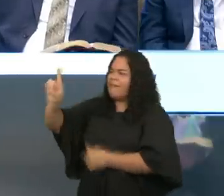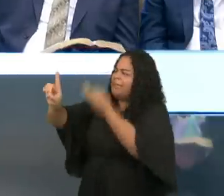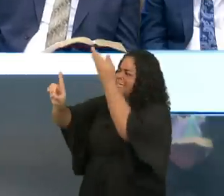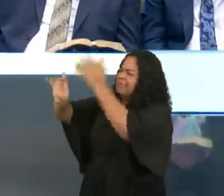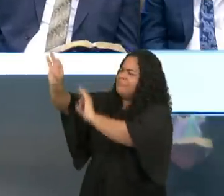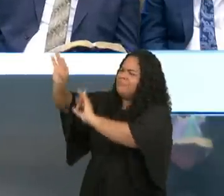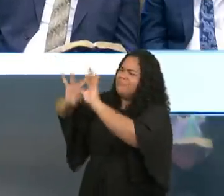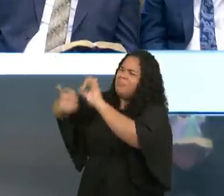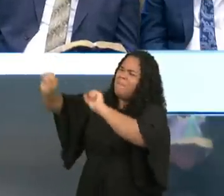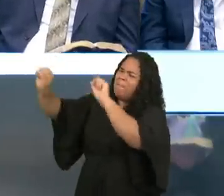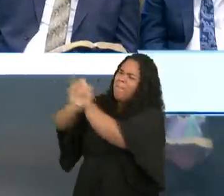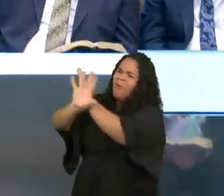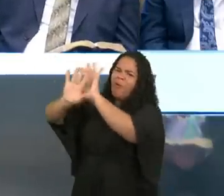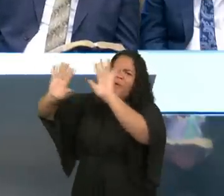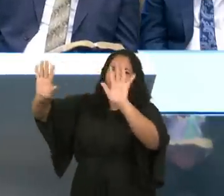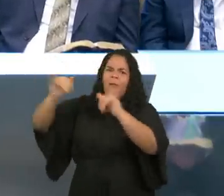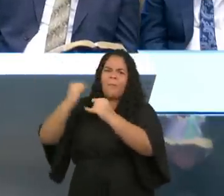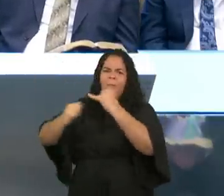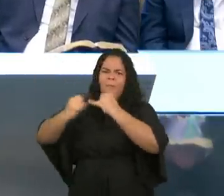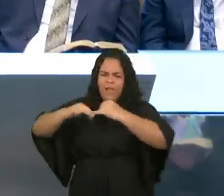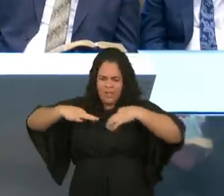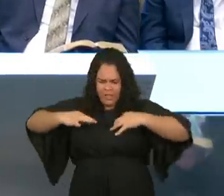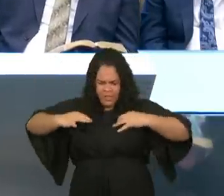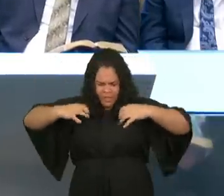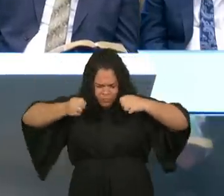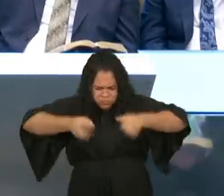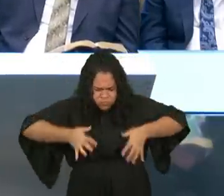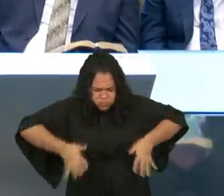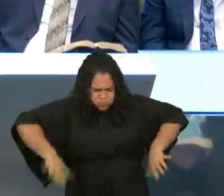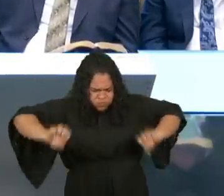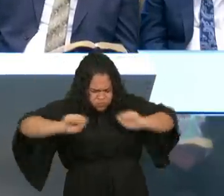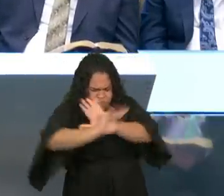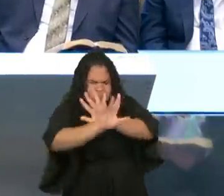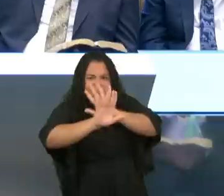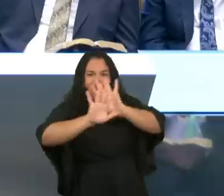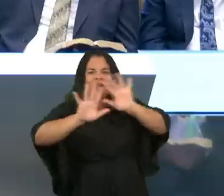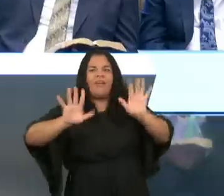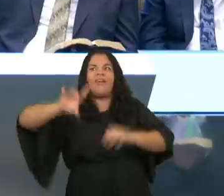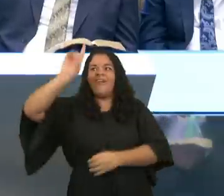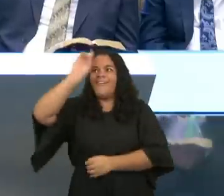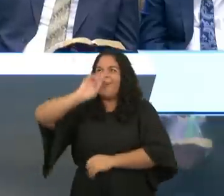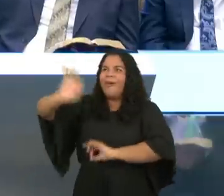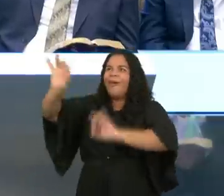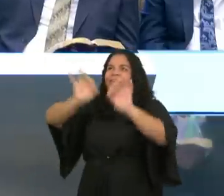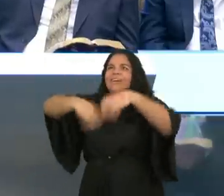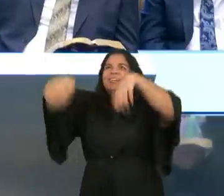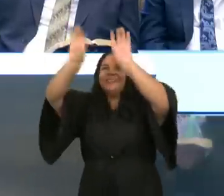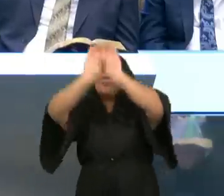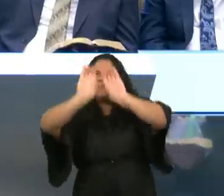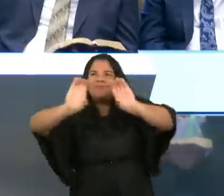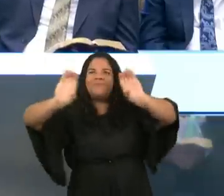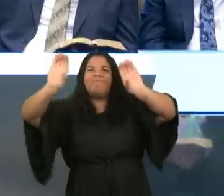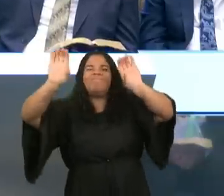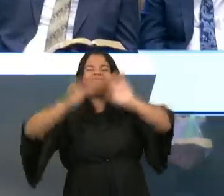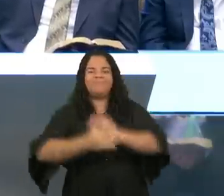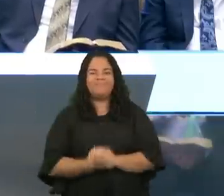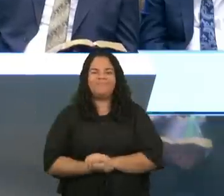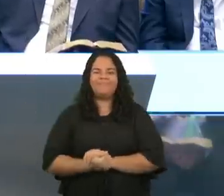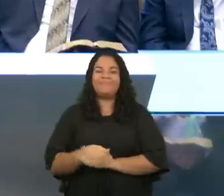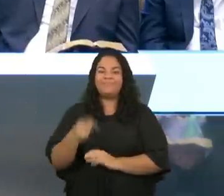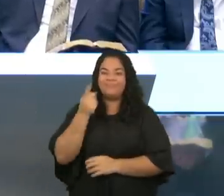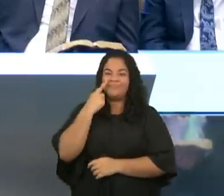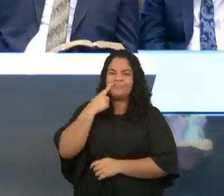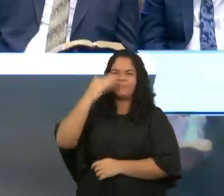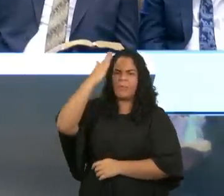luz como no manto, ele estende os céus como uma tenda. Oh, glória! Provérbios é a maior revelação que eu